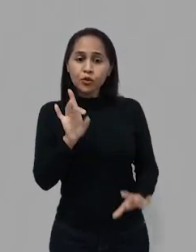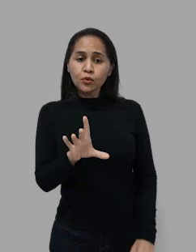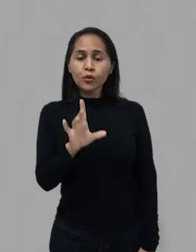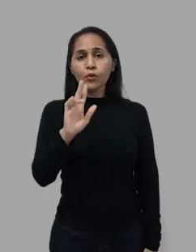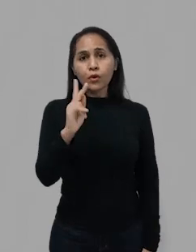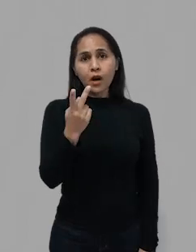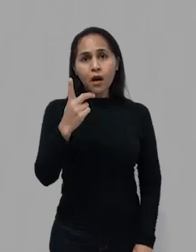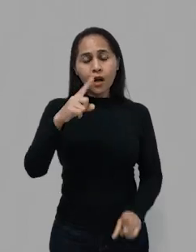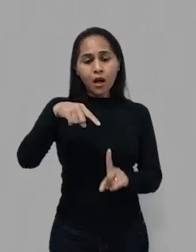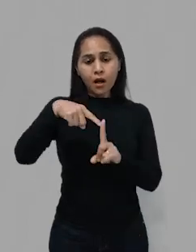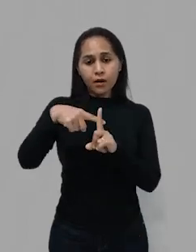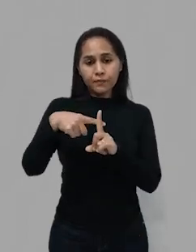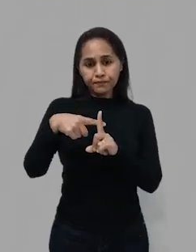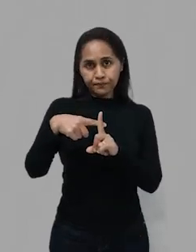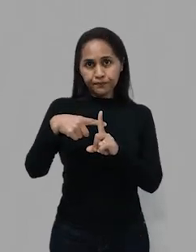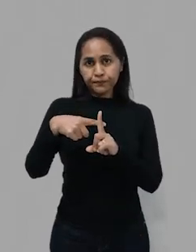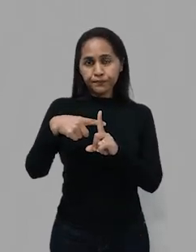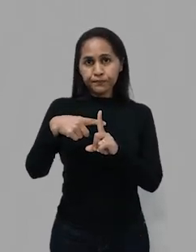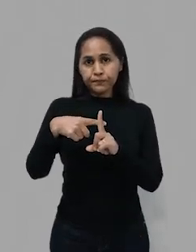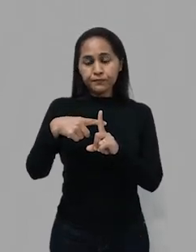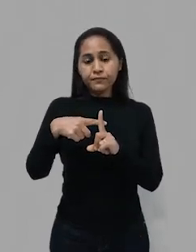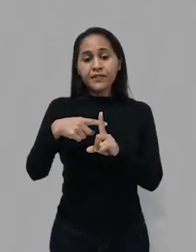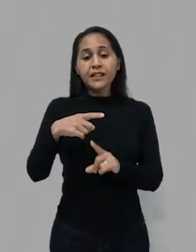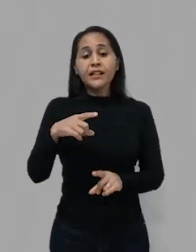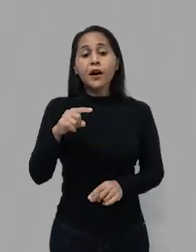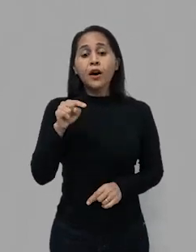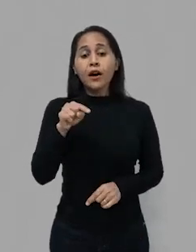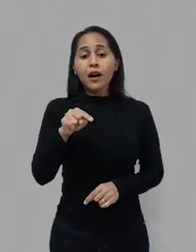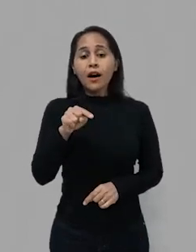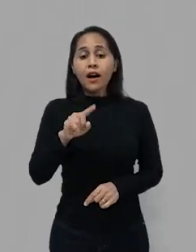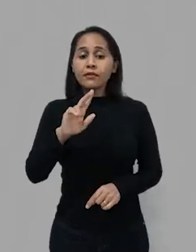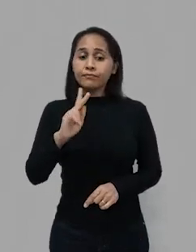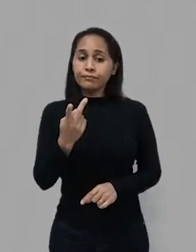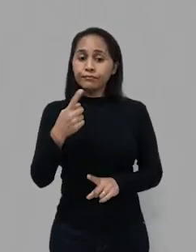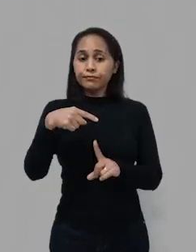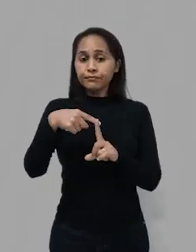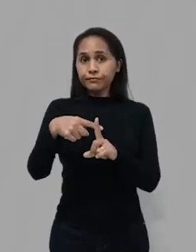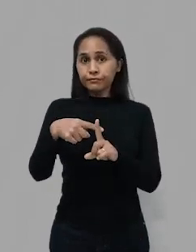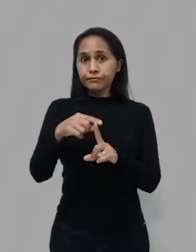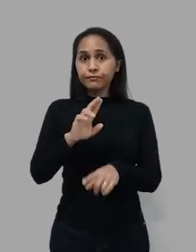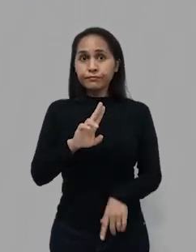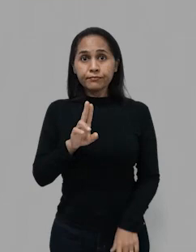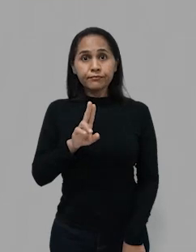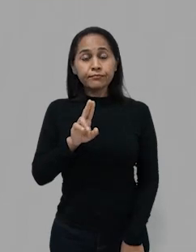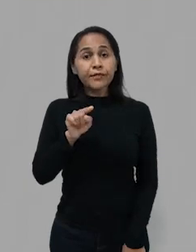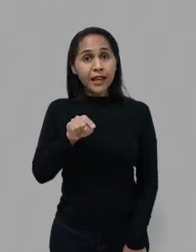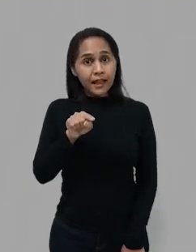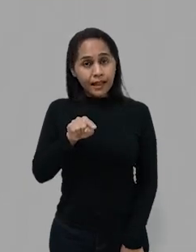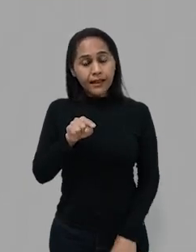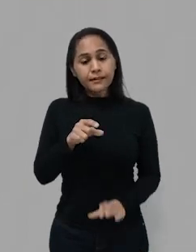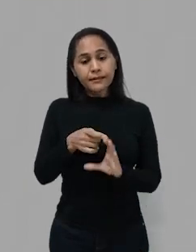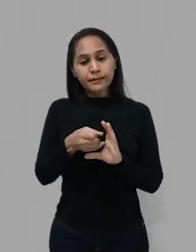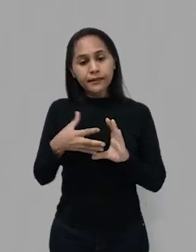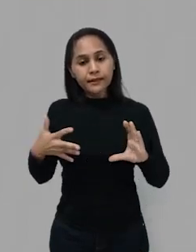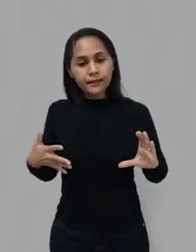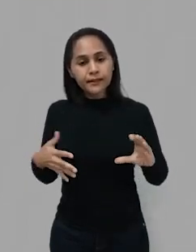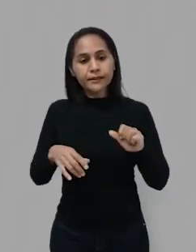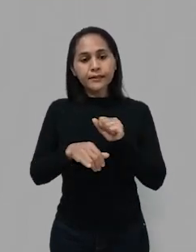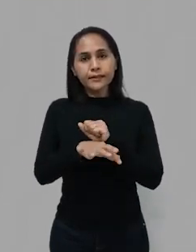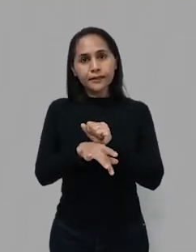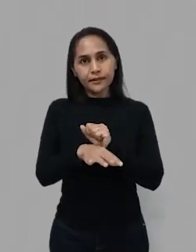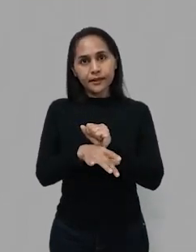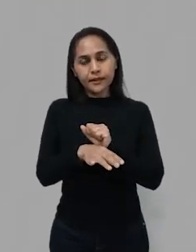positivo tem que ser o hidrogênio para que aquele composto seja classificado como ácido. Tudo bem?